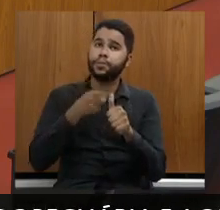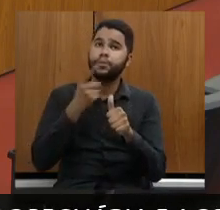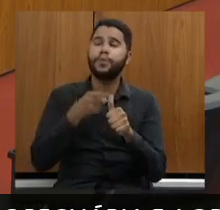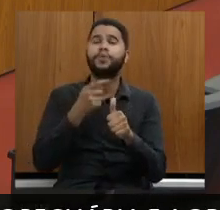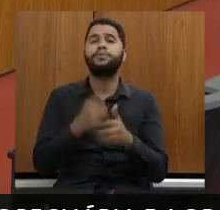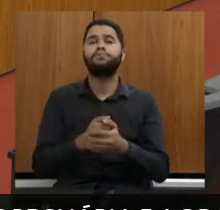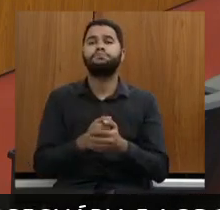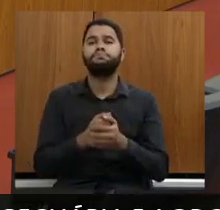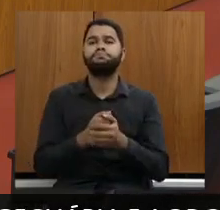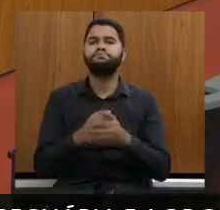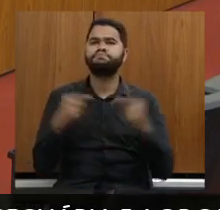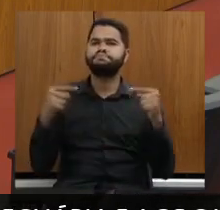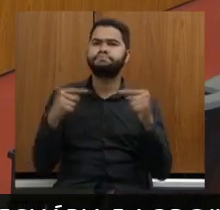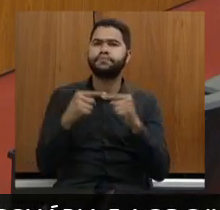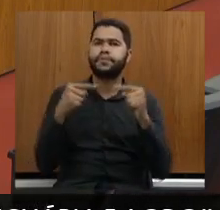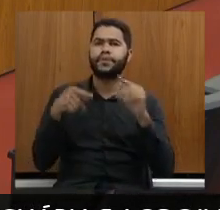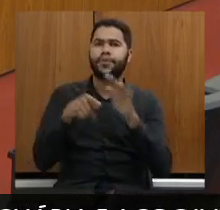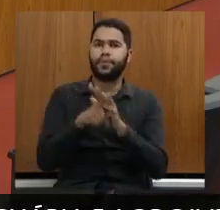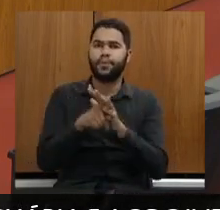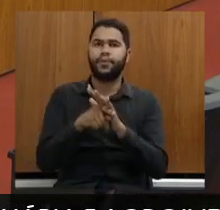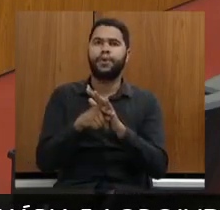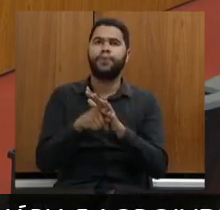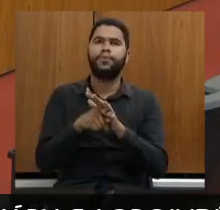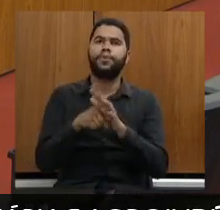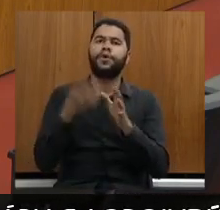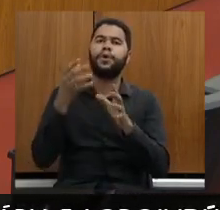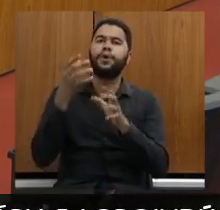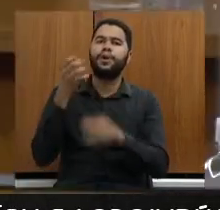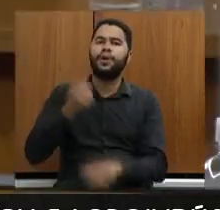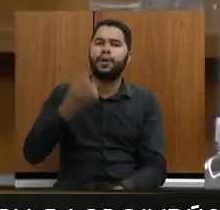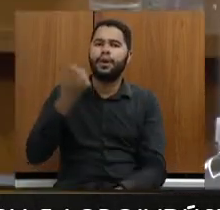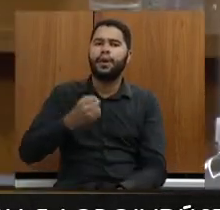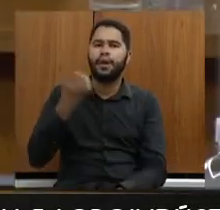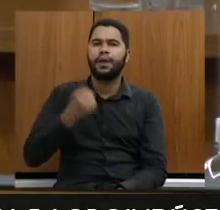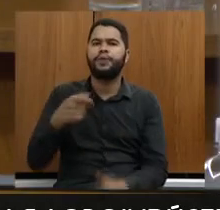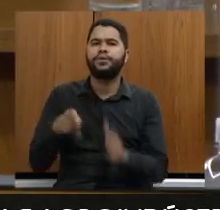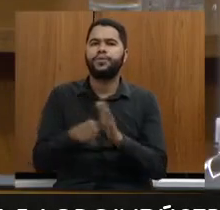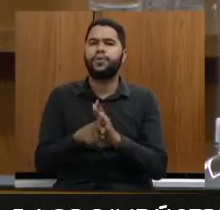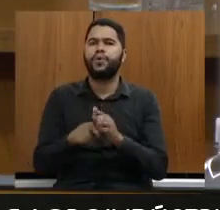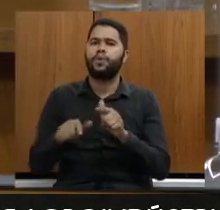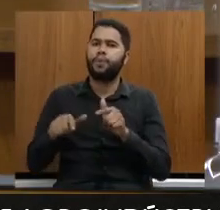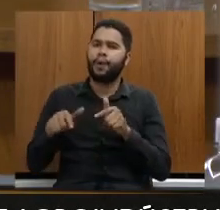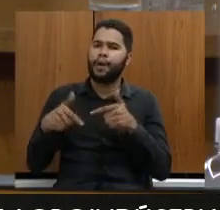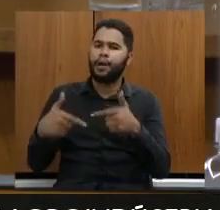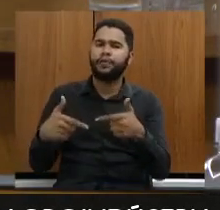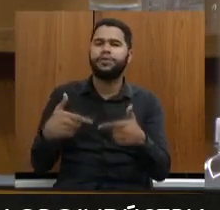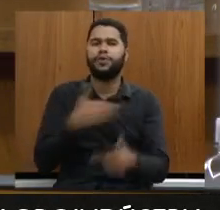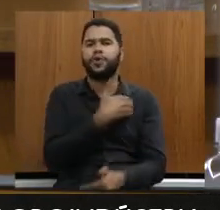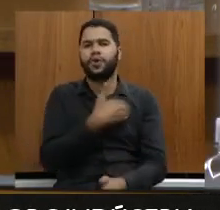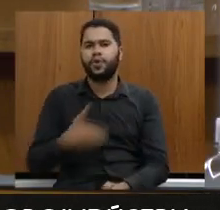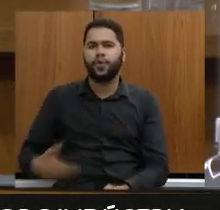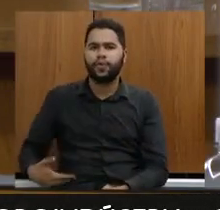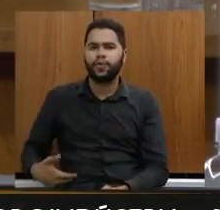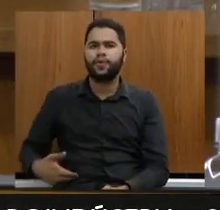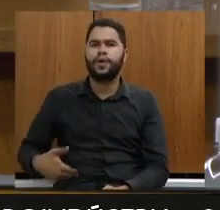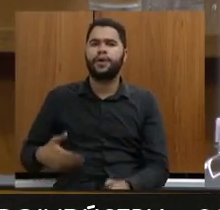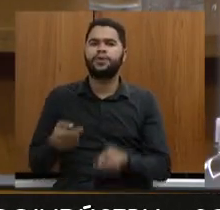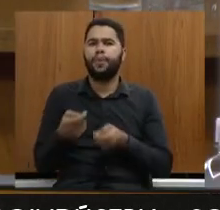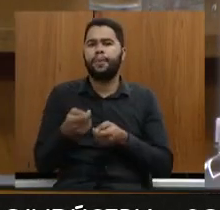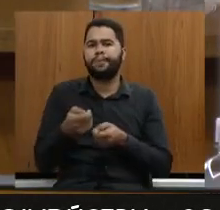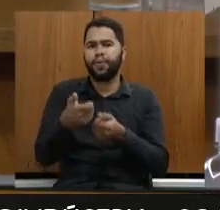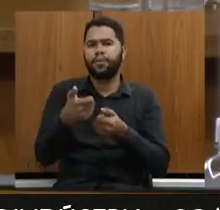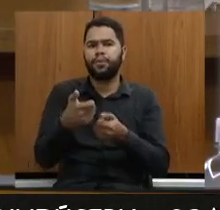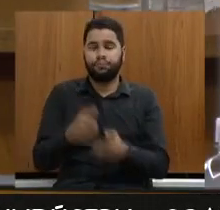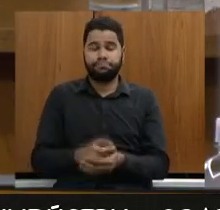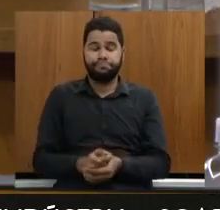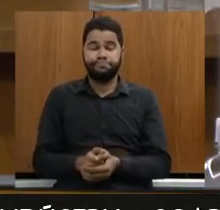em relação que você falou do leite perguntando dia das ações do governo de subsídios é para